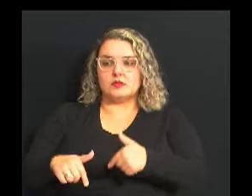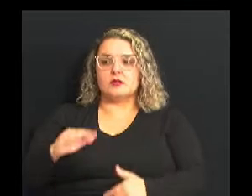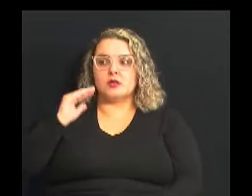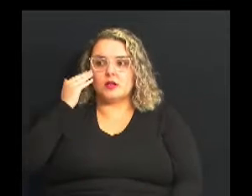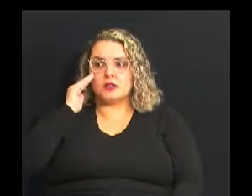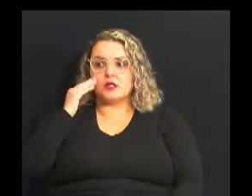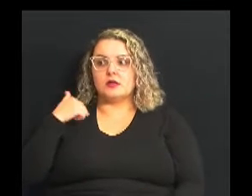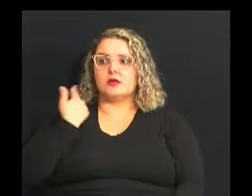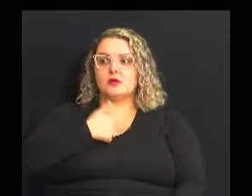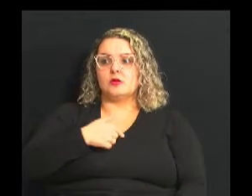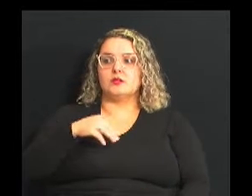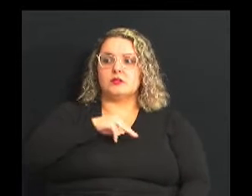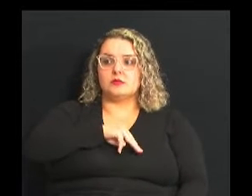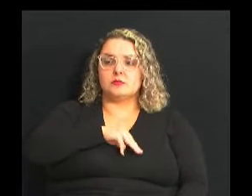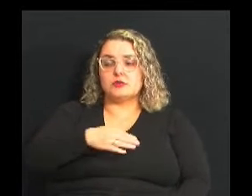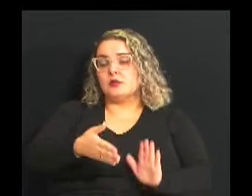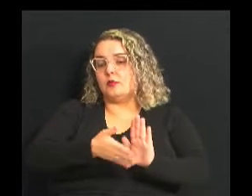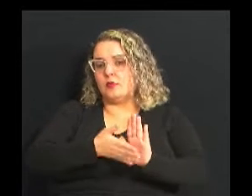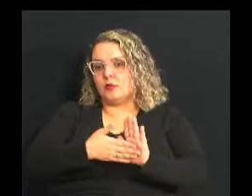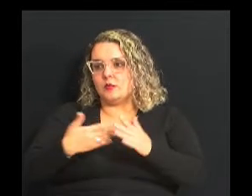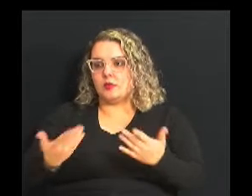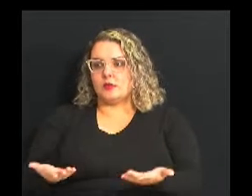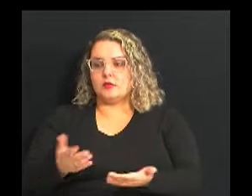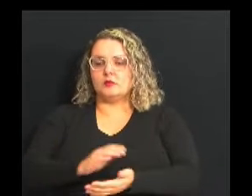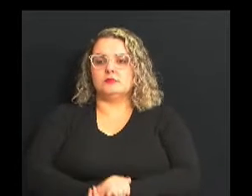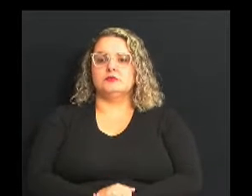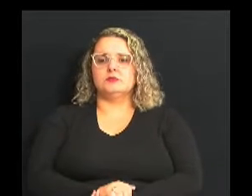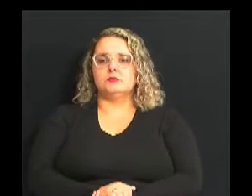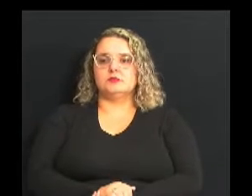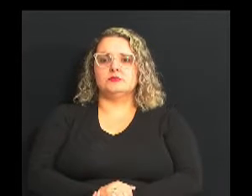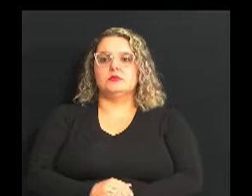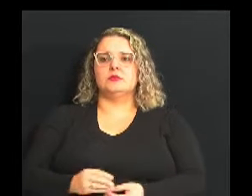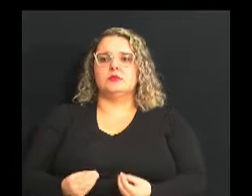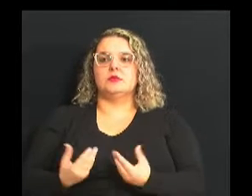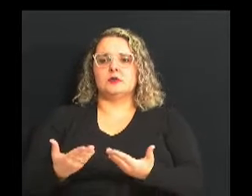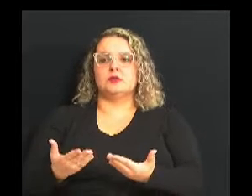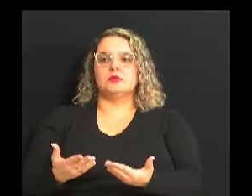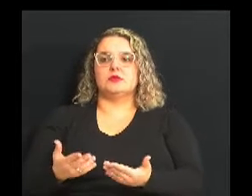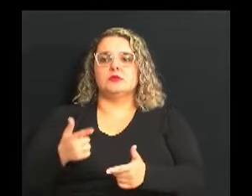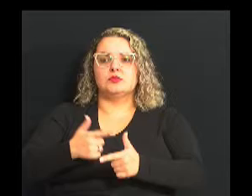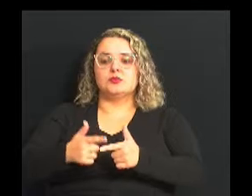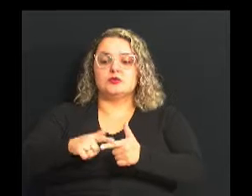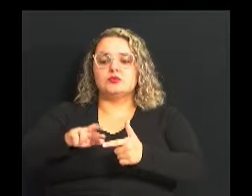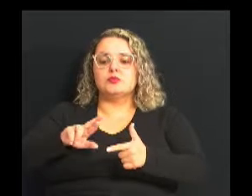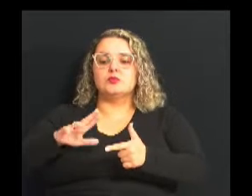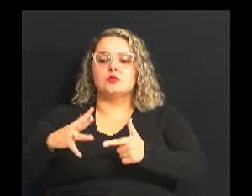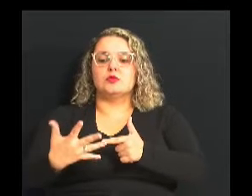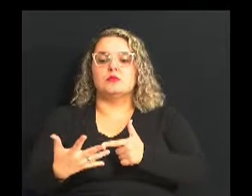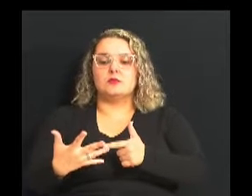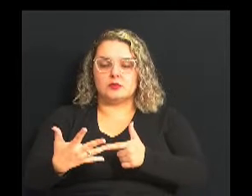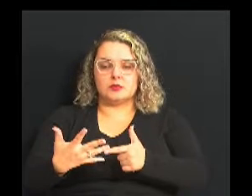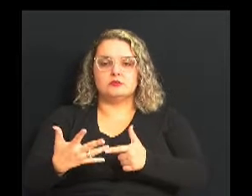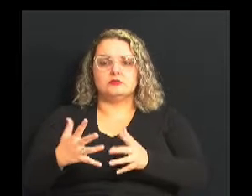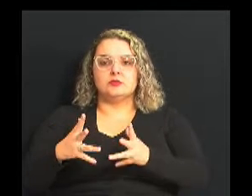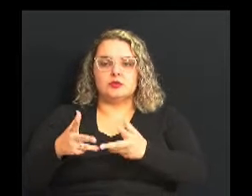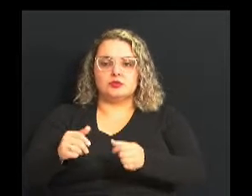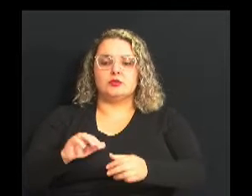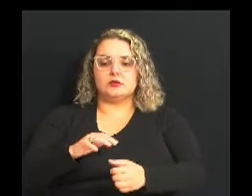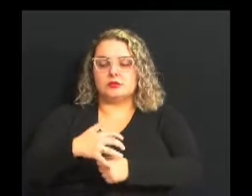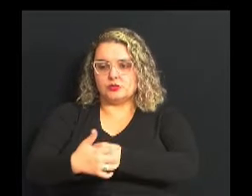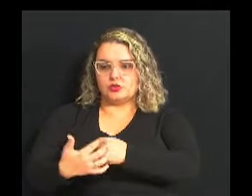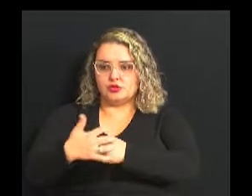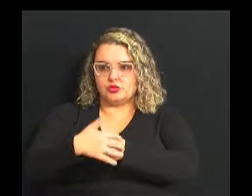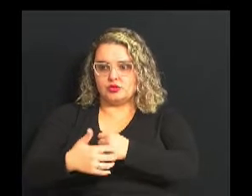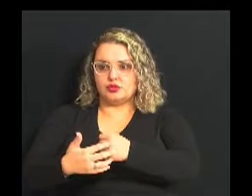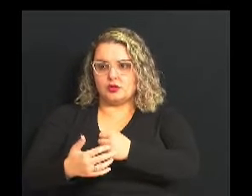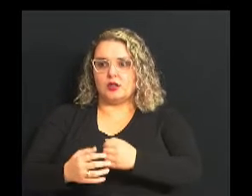né? Como missão, né, fornecer e promover soluções de tecnologia da informação e de telecomunicação